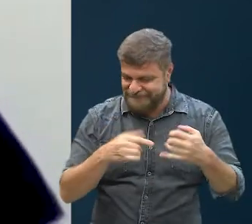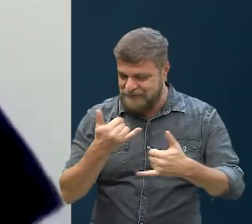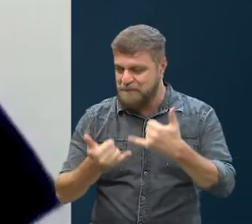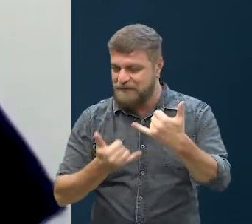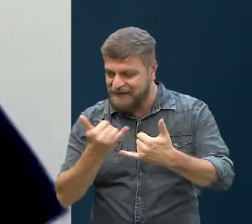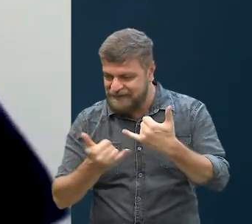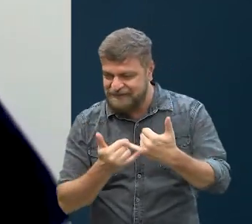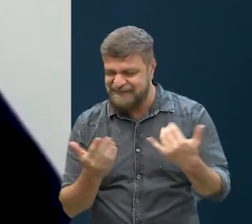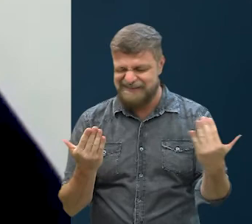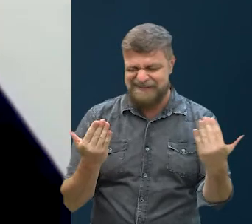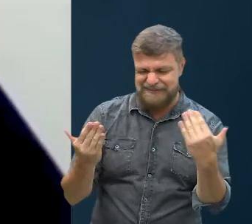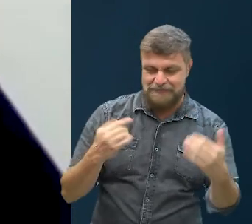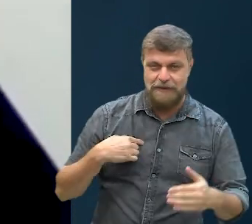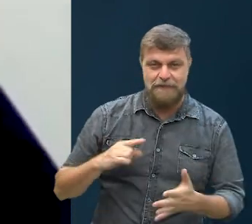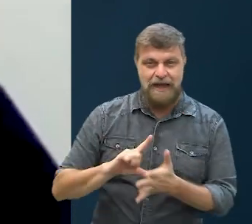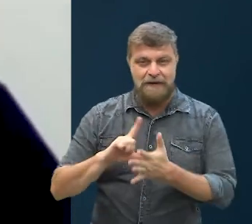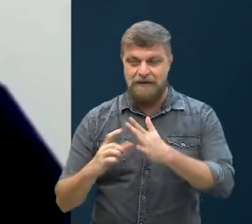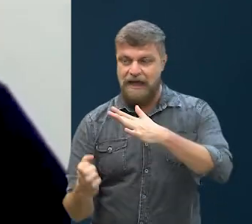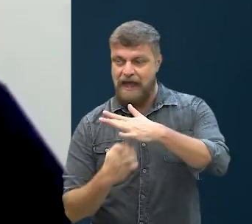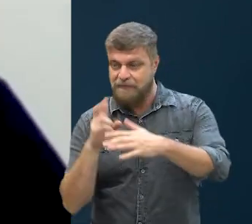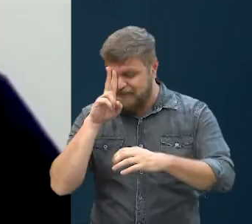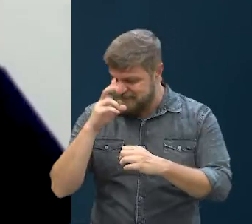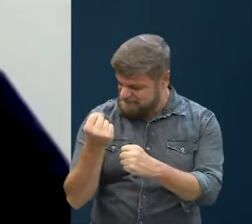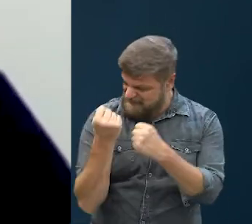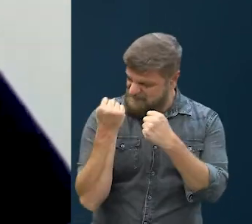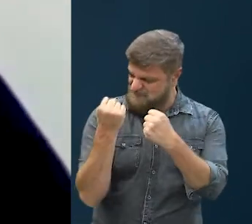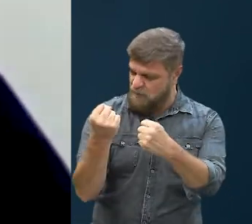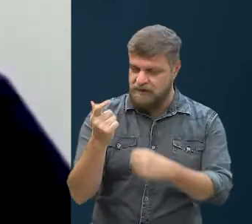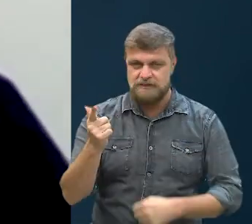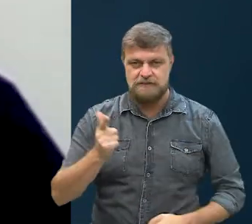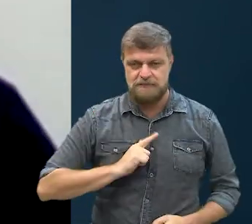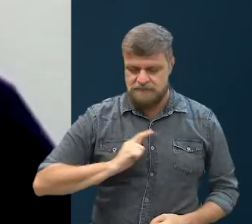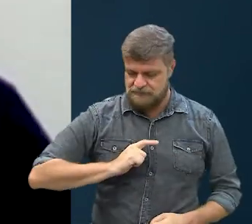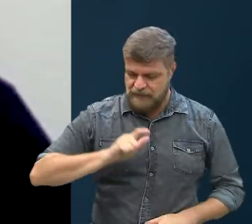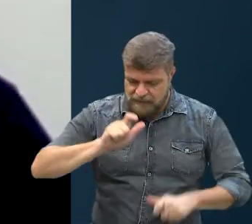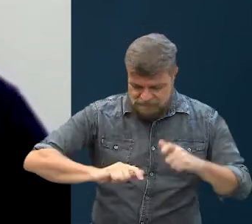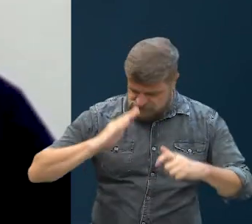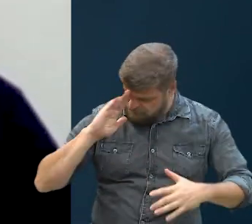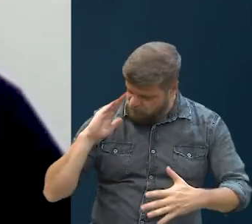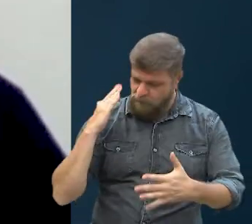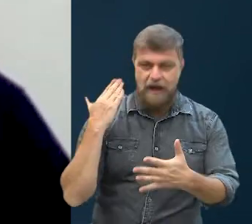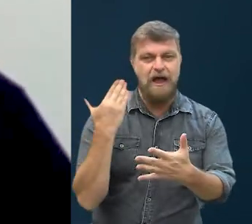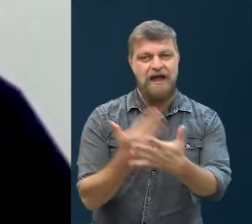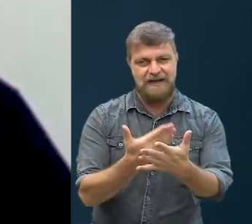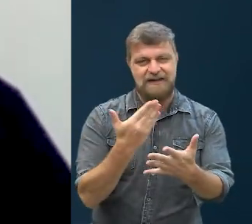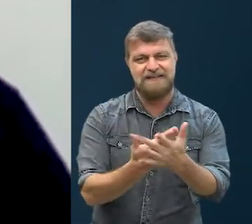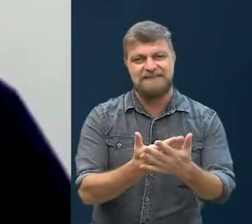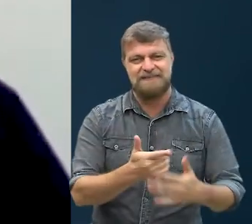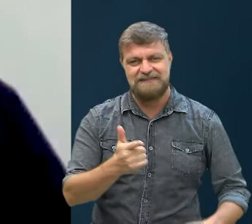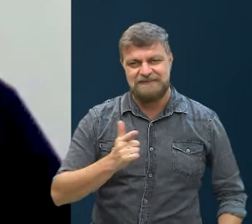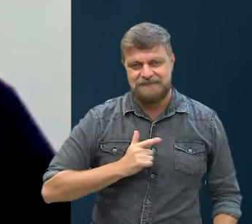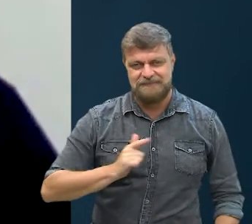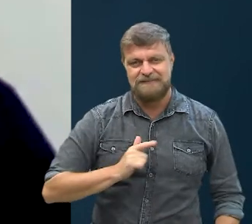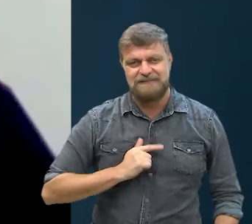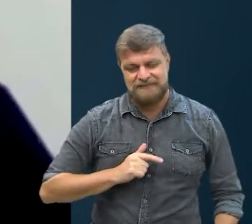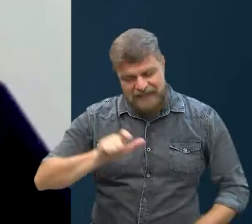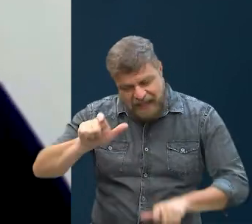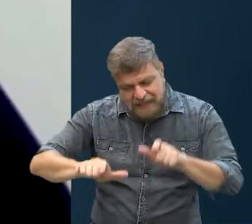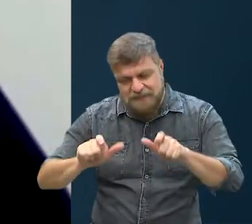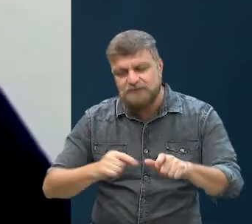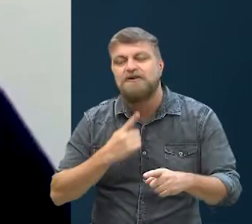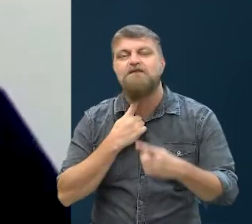uma empresa fortalecida e com uma credibilidade atingida aí, né, mais confiança do